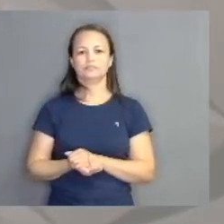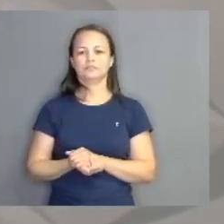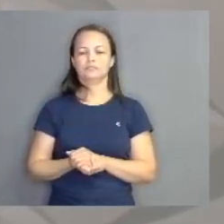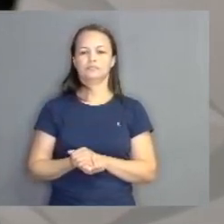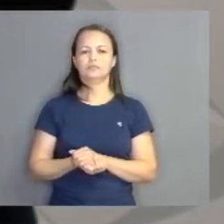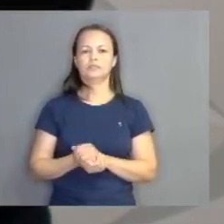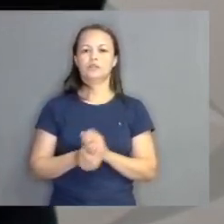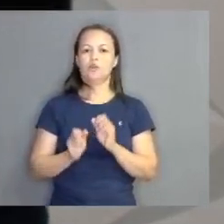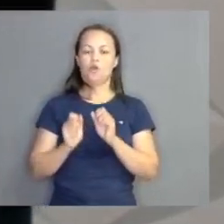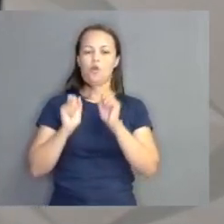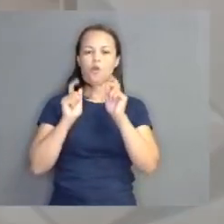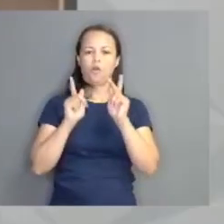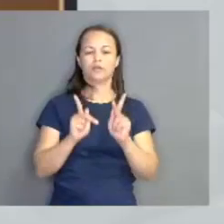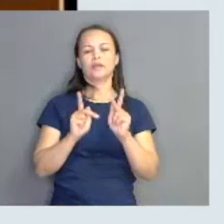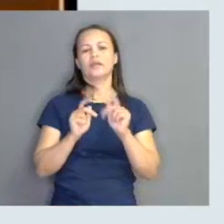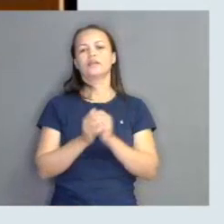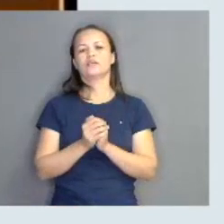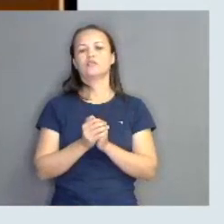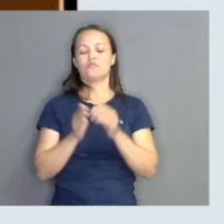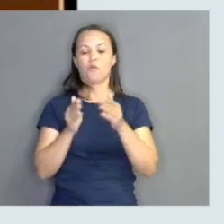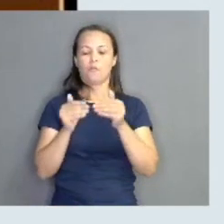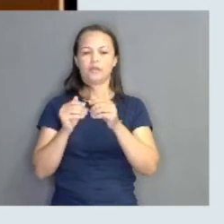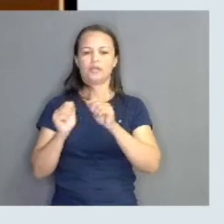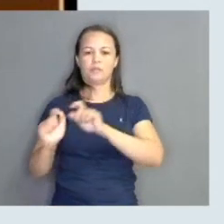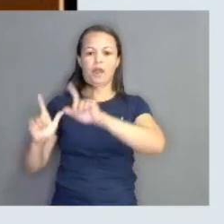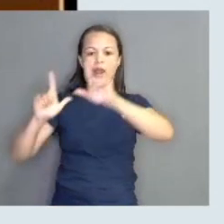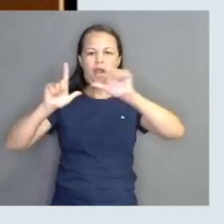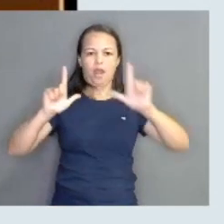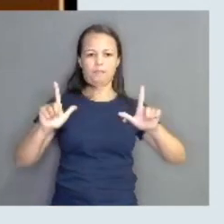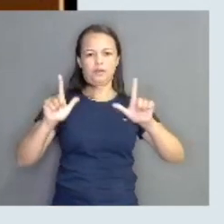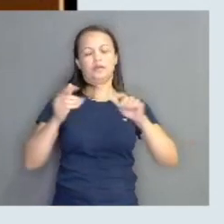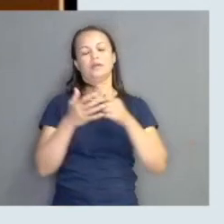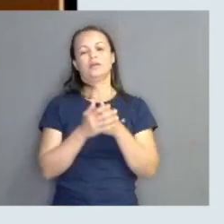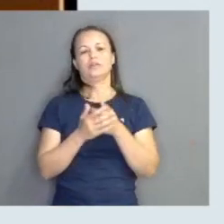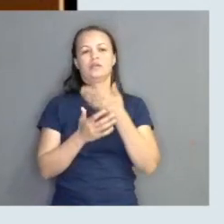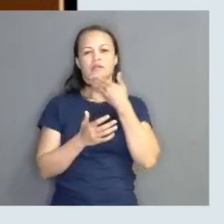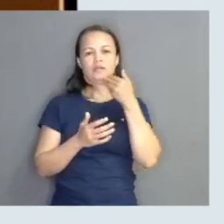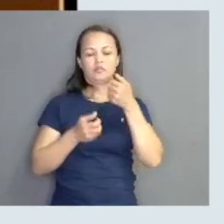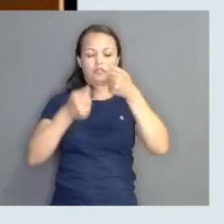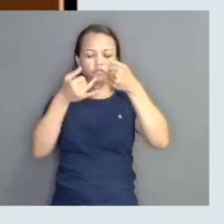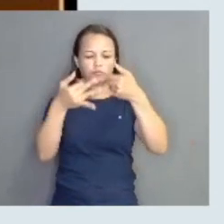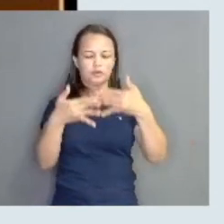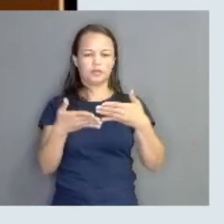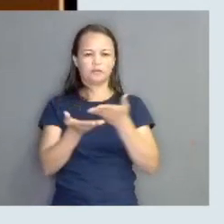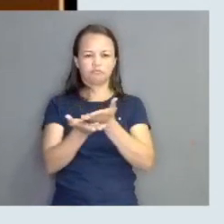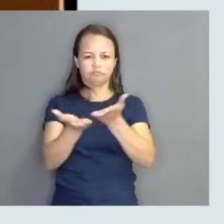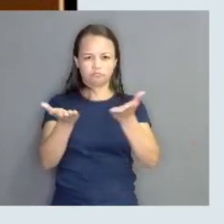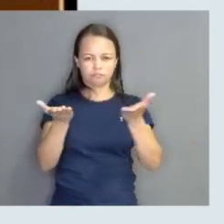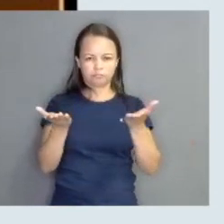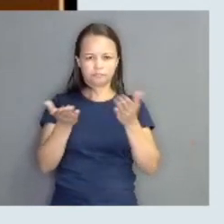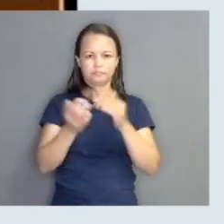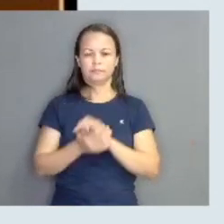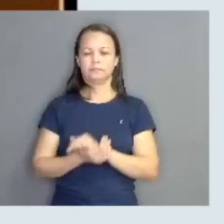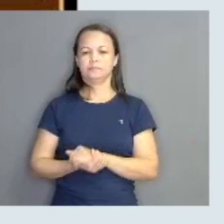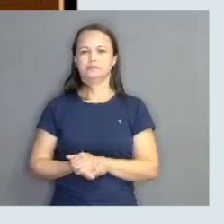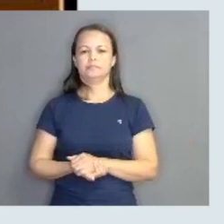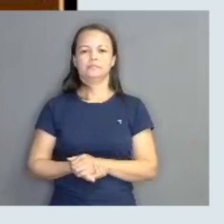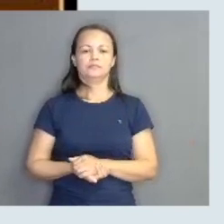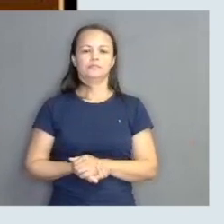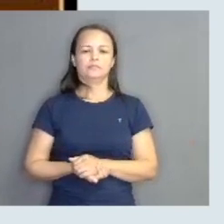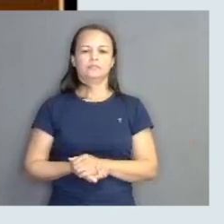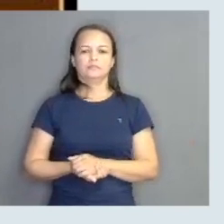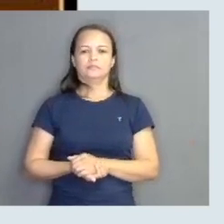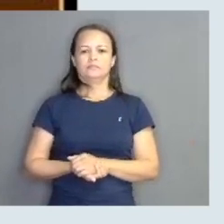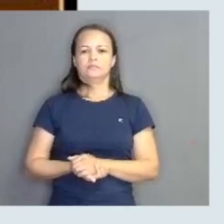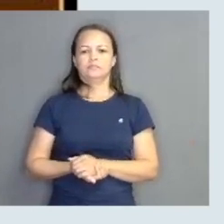Ok, eu vou pedir para a produção novamente abrir a imagem e eu poder explicar para vocês, tá? Olha